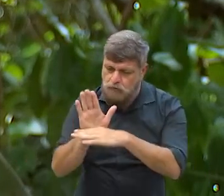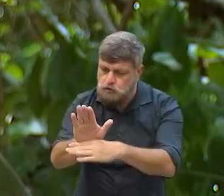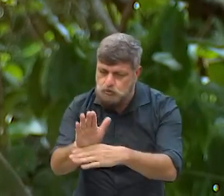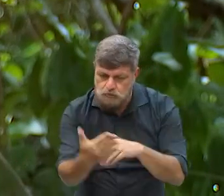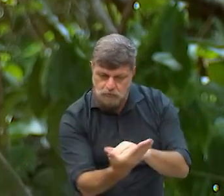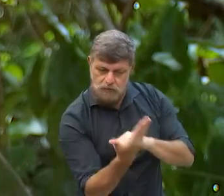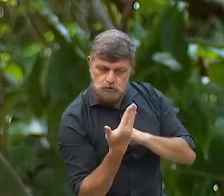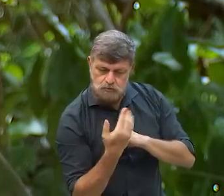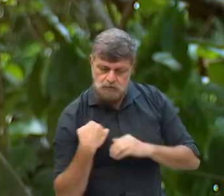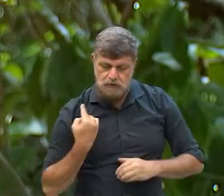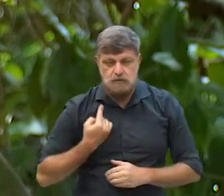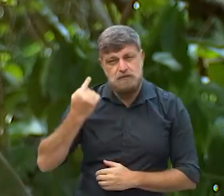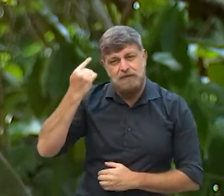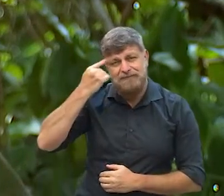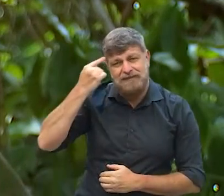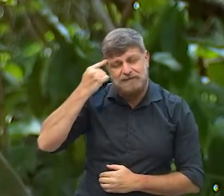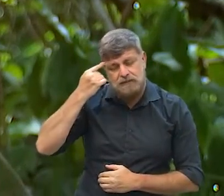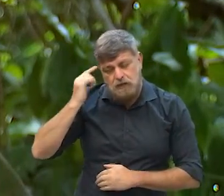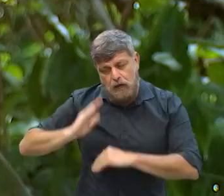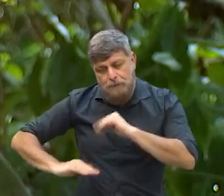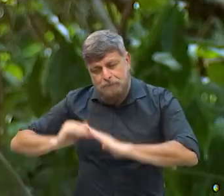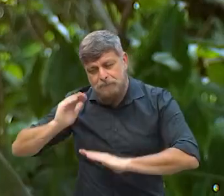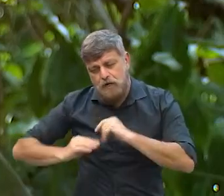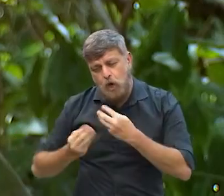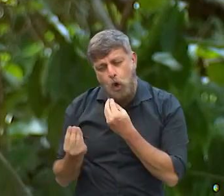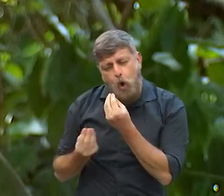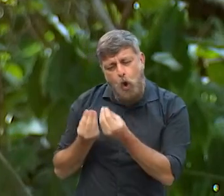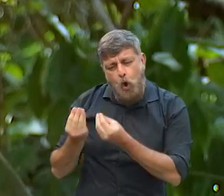gente está ali pensando, né, em ações que